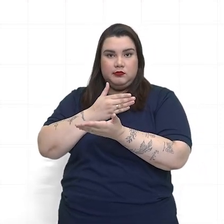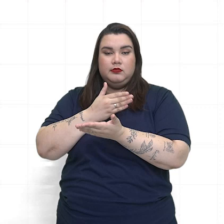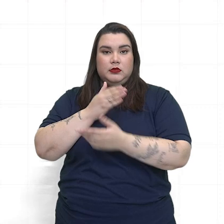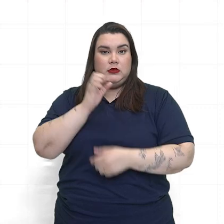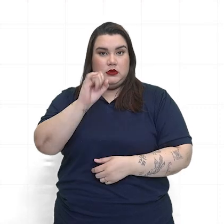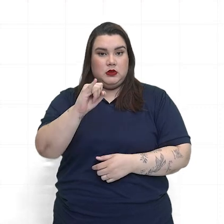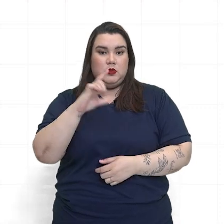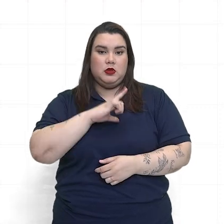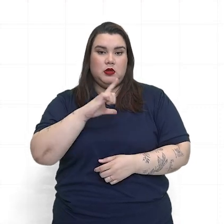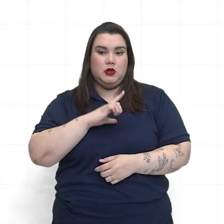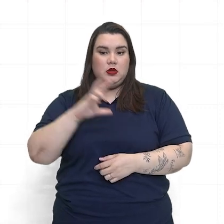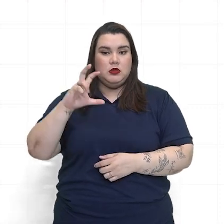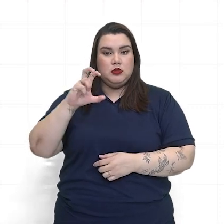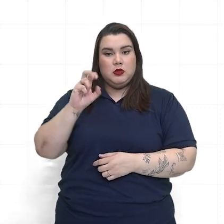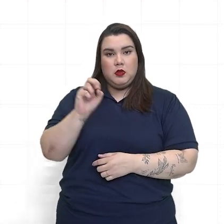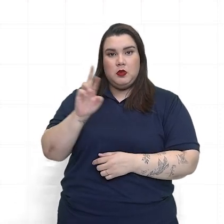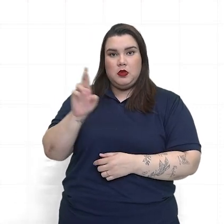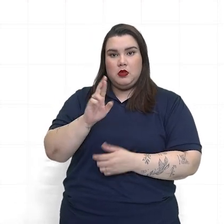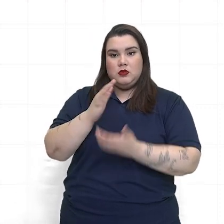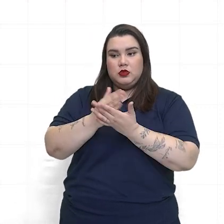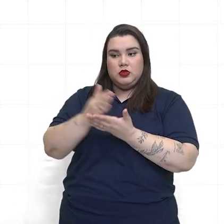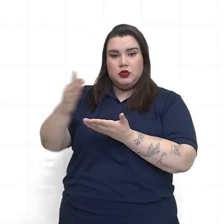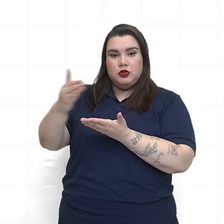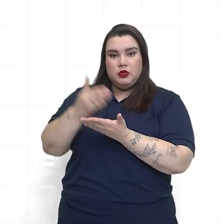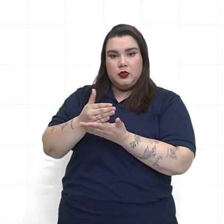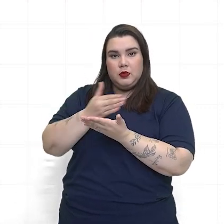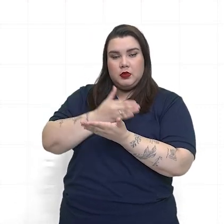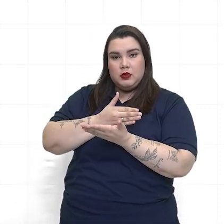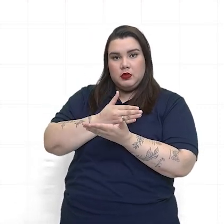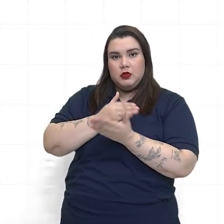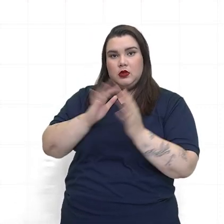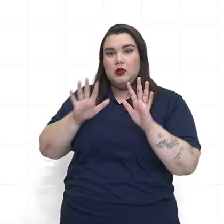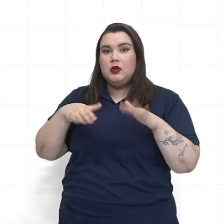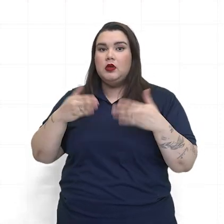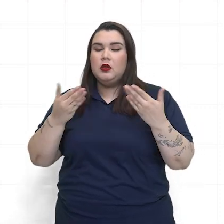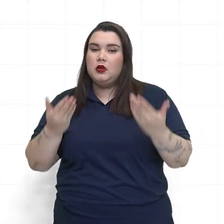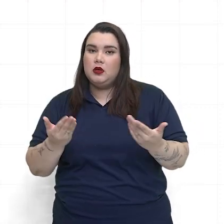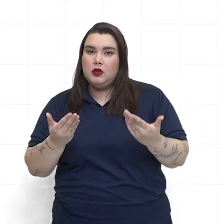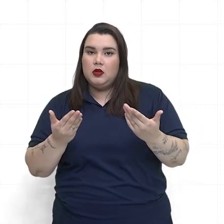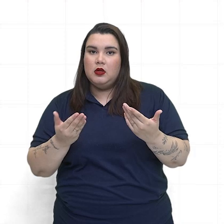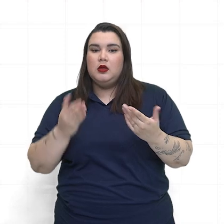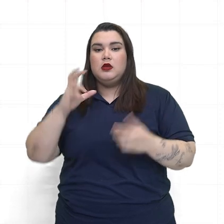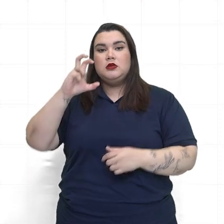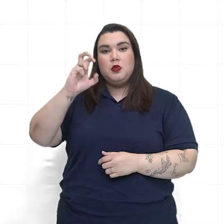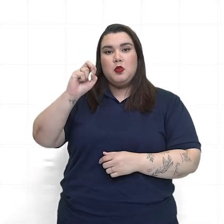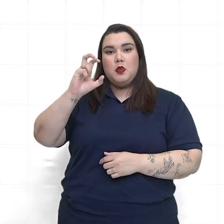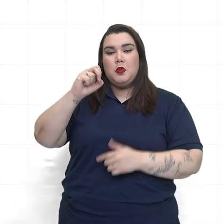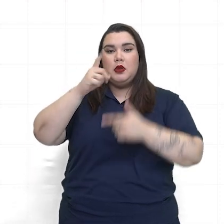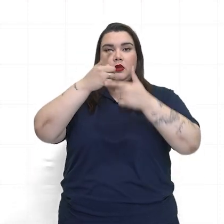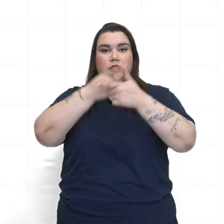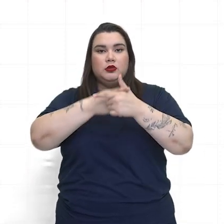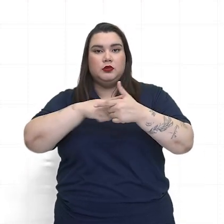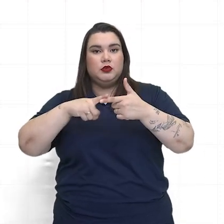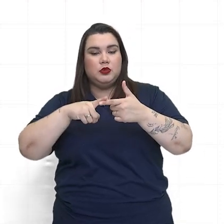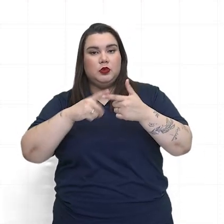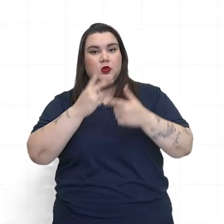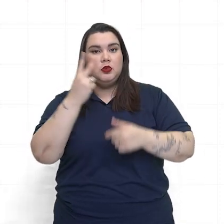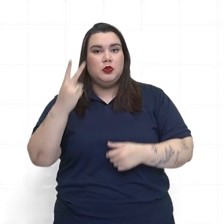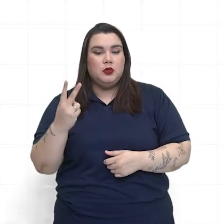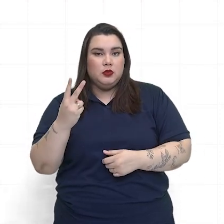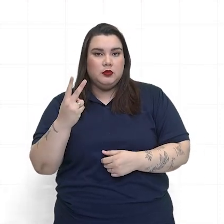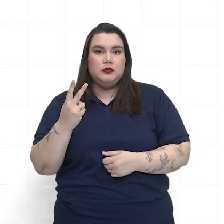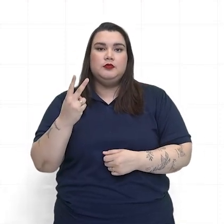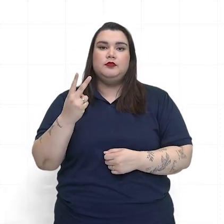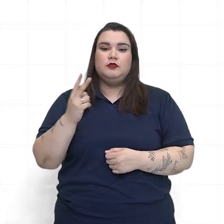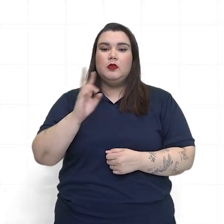R$ 50 e quero dividir entre duas pessoas, então basta dividir por 2, né? Esses